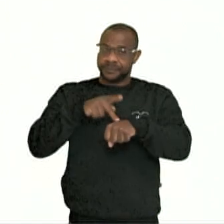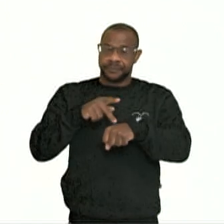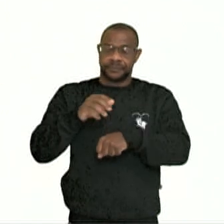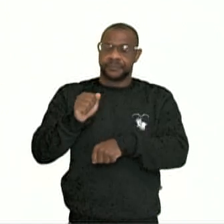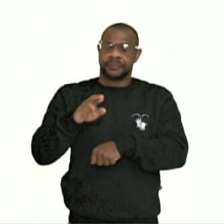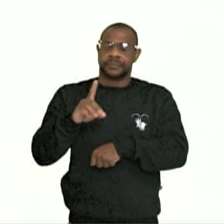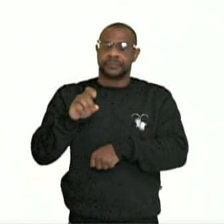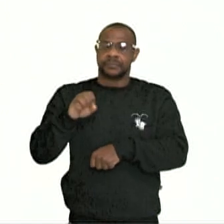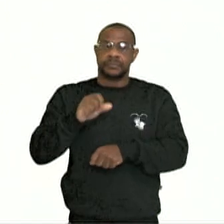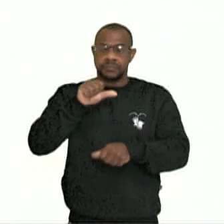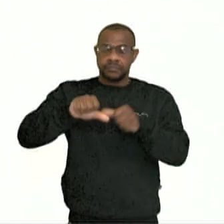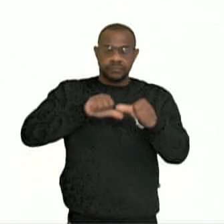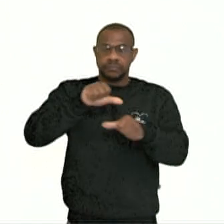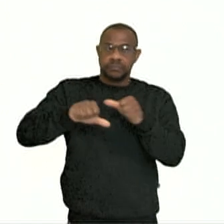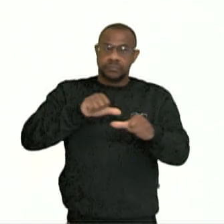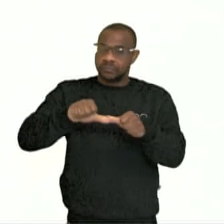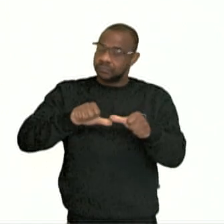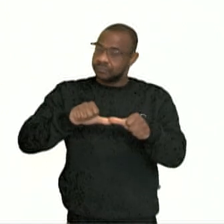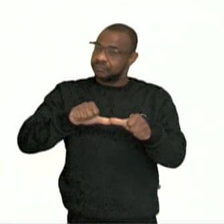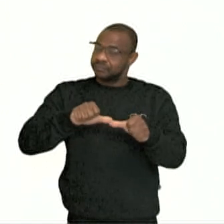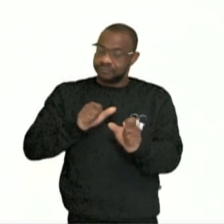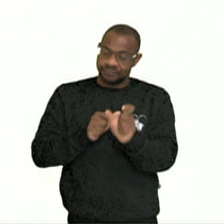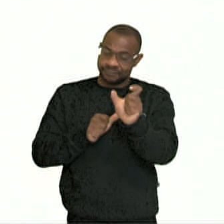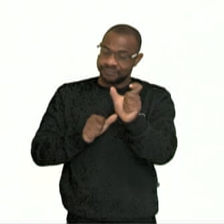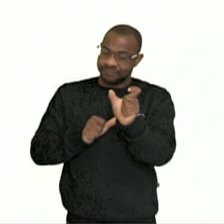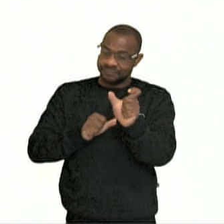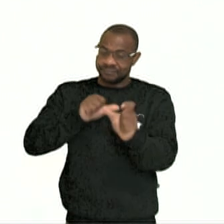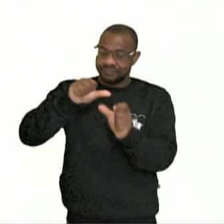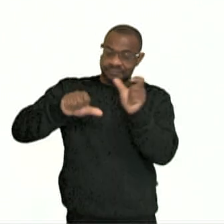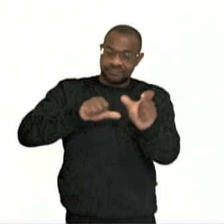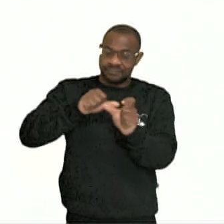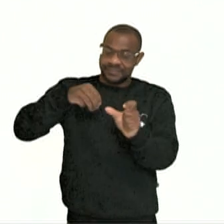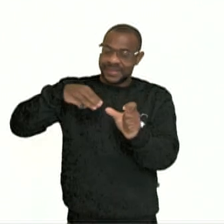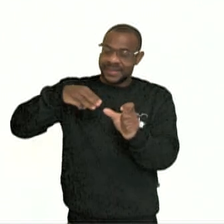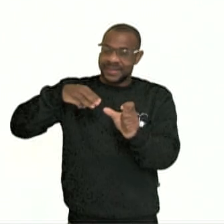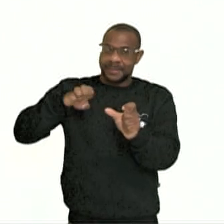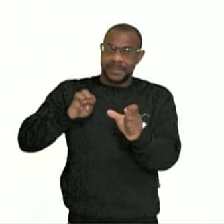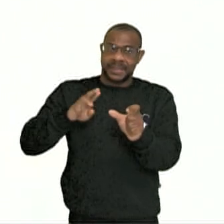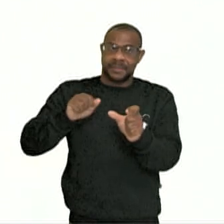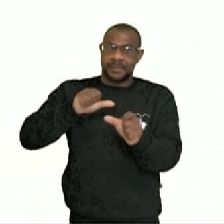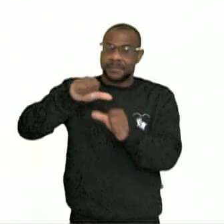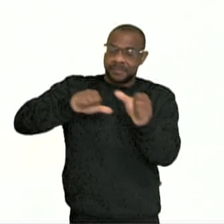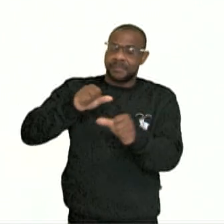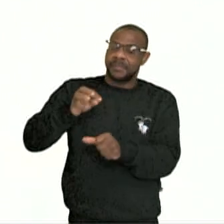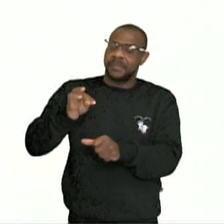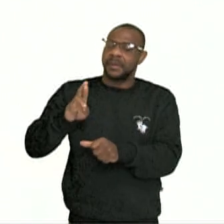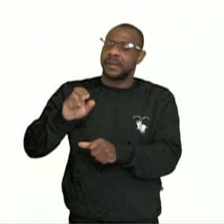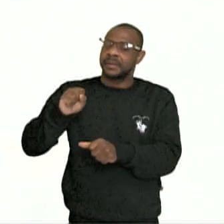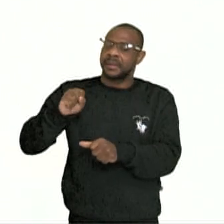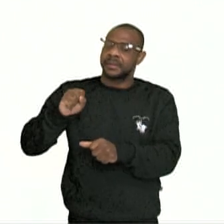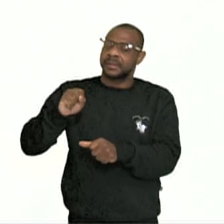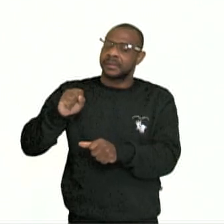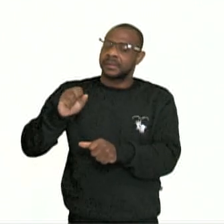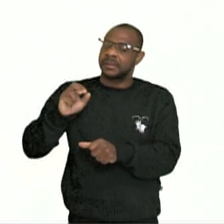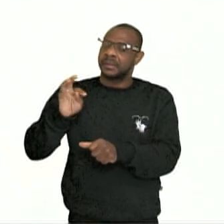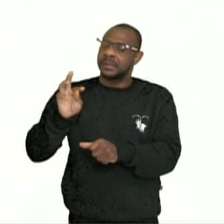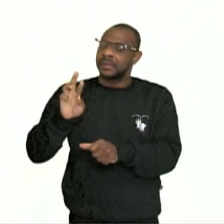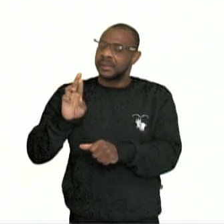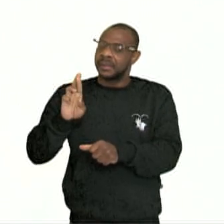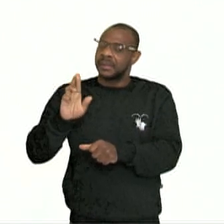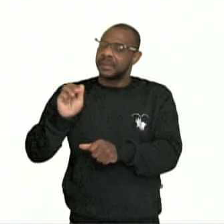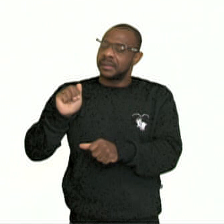da transformação. Opa, lembra da palavra? Metamorfose, transformação. Então,